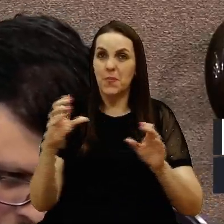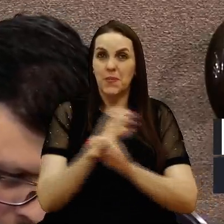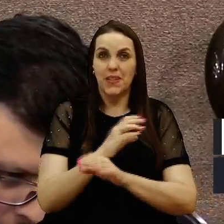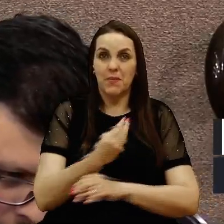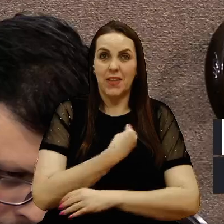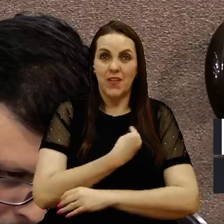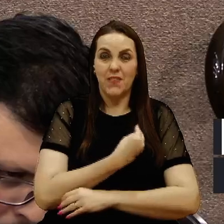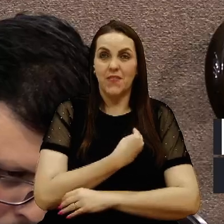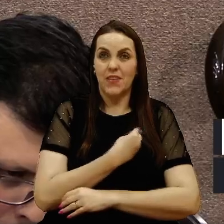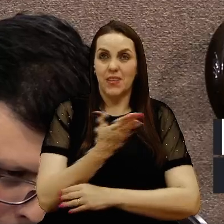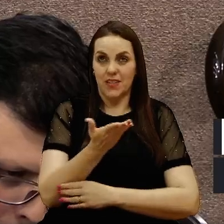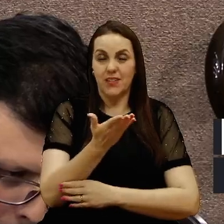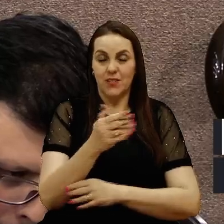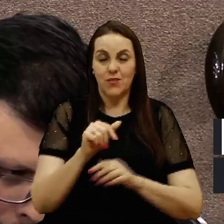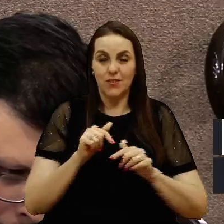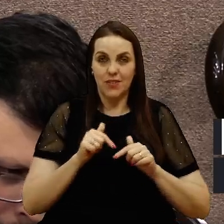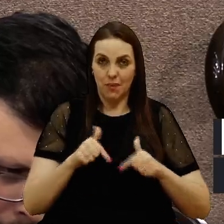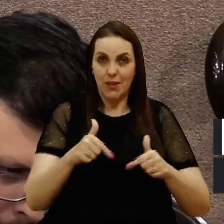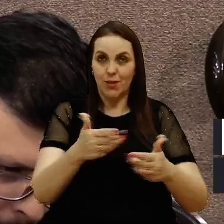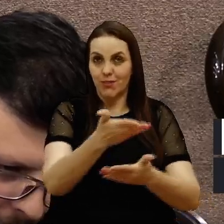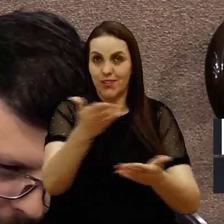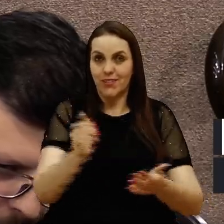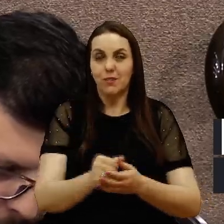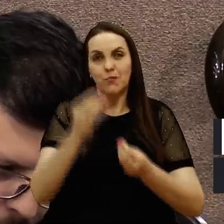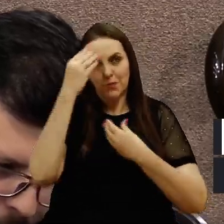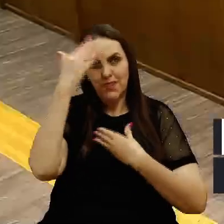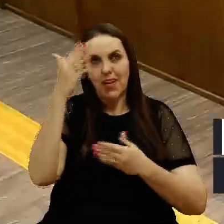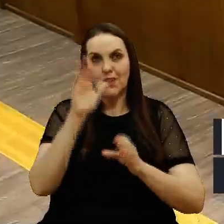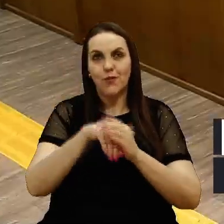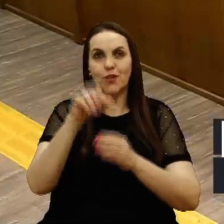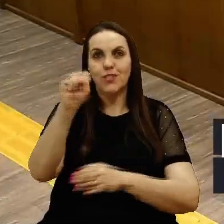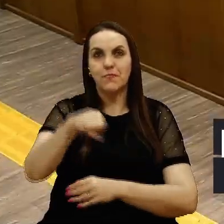a vida desses nossos agentes. Muito obrigado e mais uma vez eu voto sim. Obrigado. Obrigado, vereador.